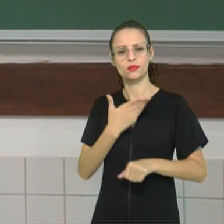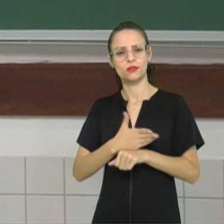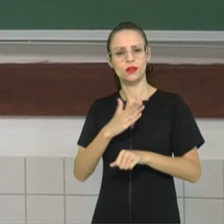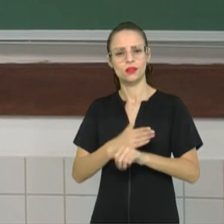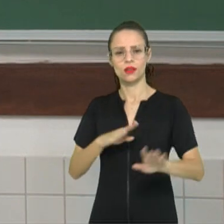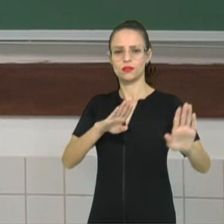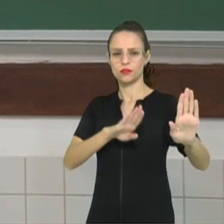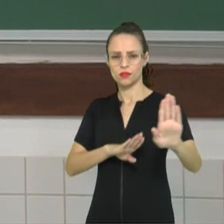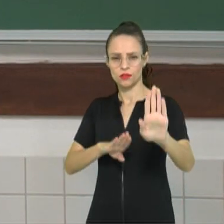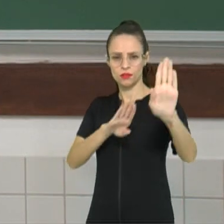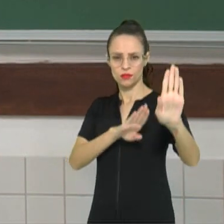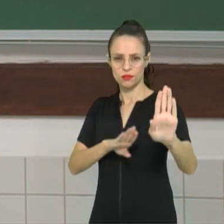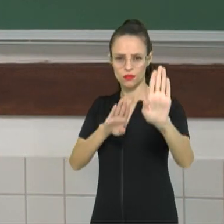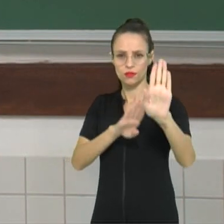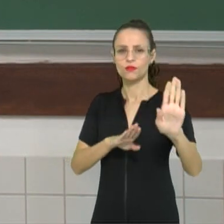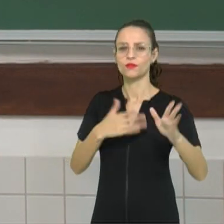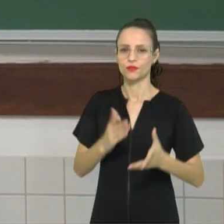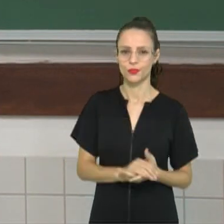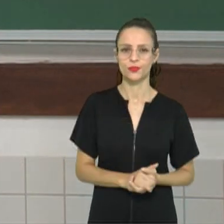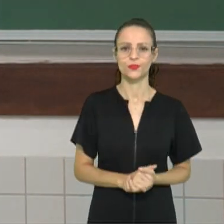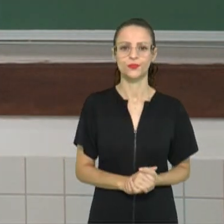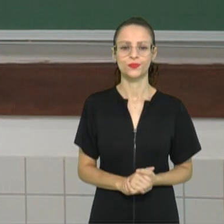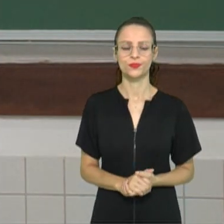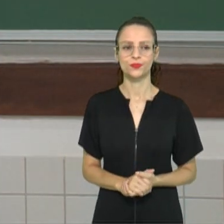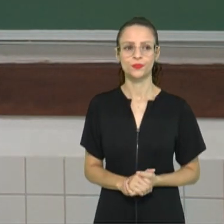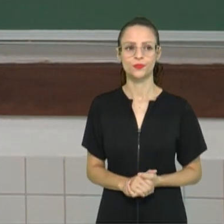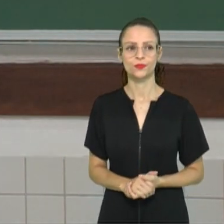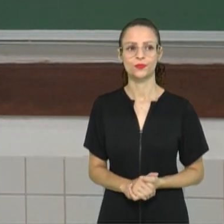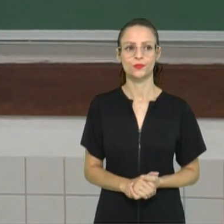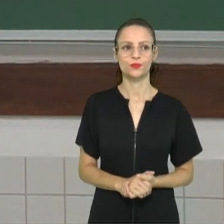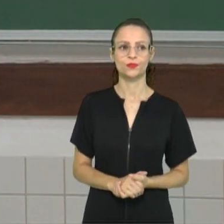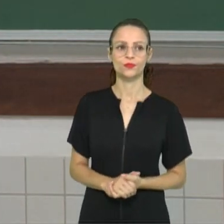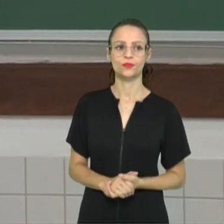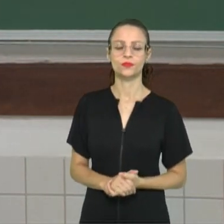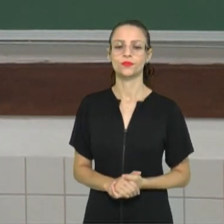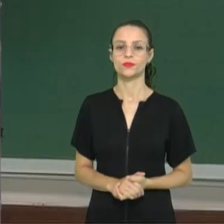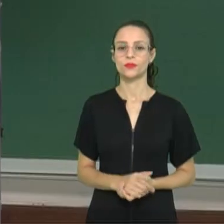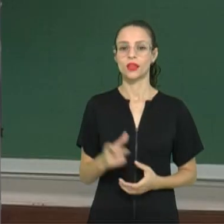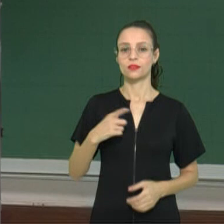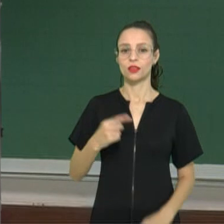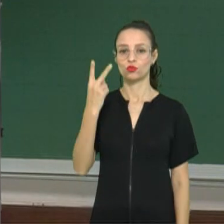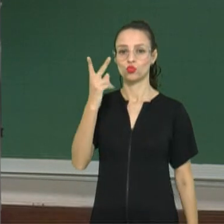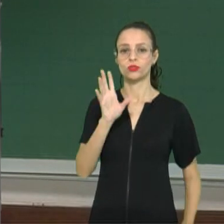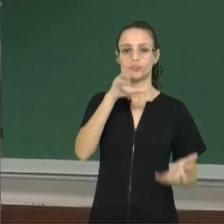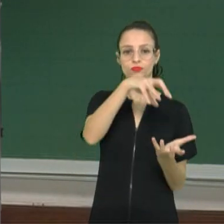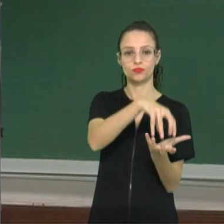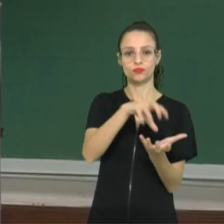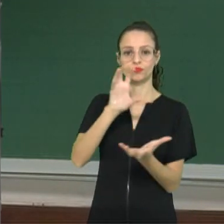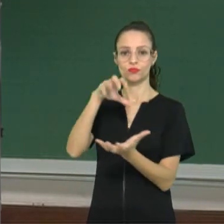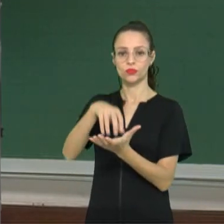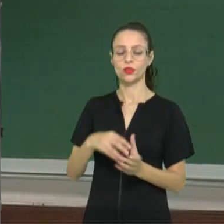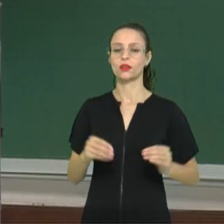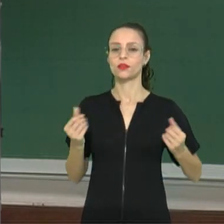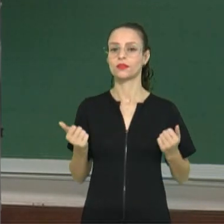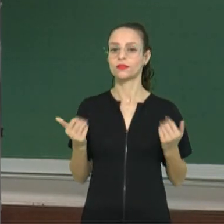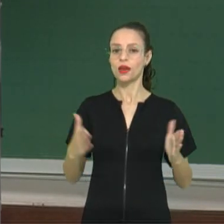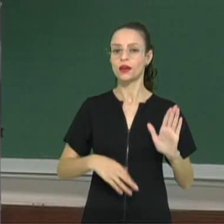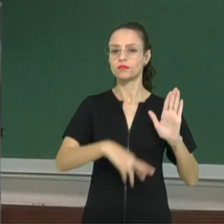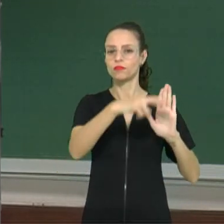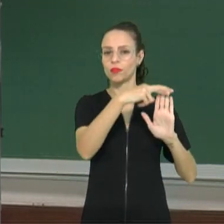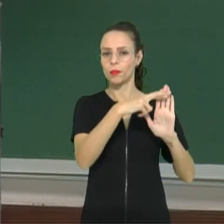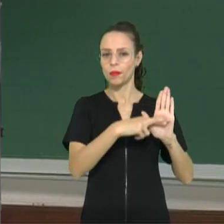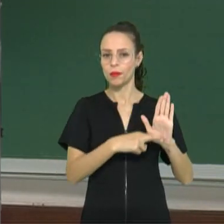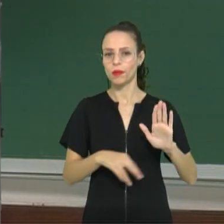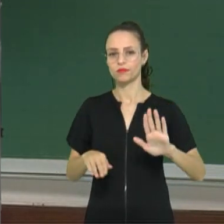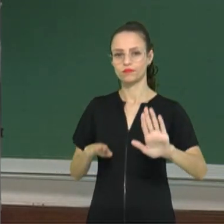treinados o método, a modalidade de Kung Fu. Aqui são 2 entidades, né, que regulamentam o Kung Fu, né?